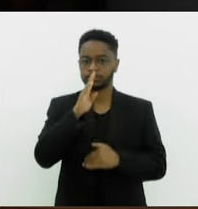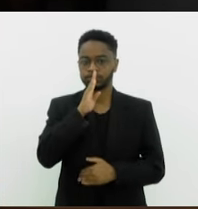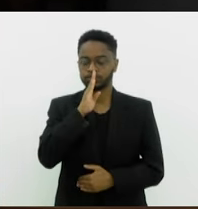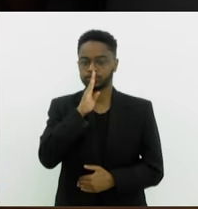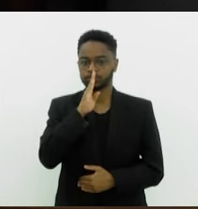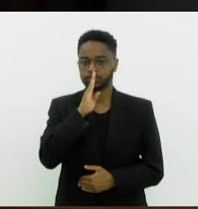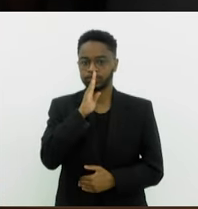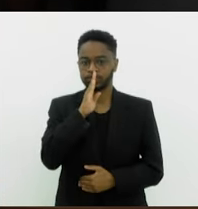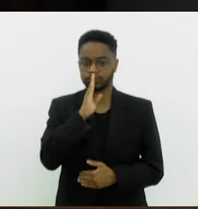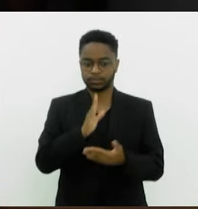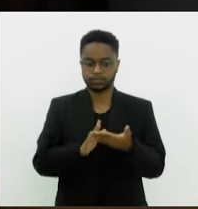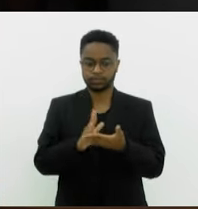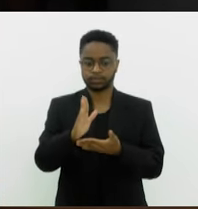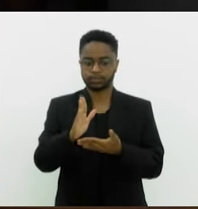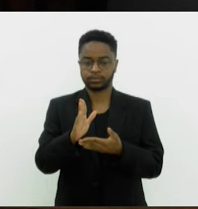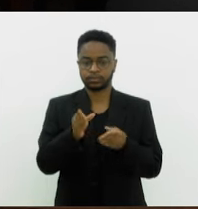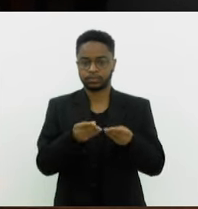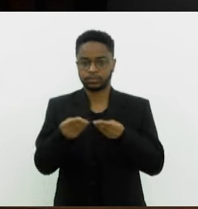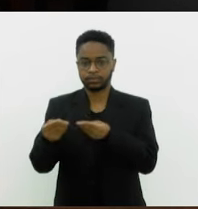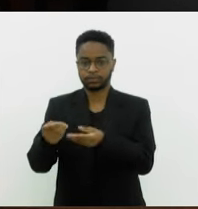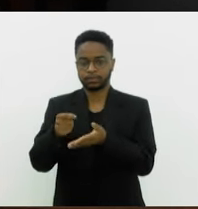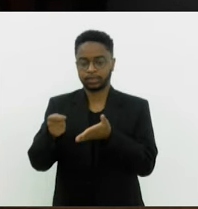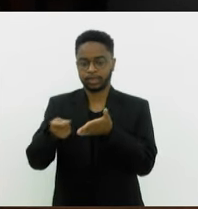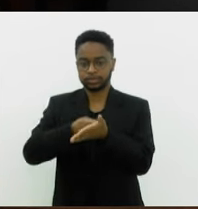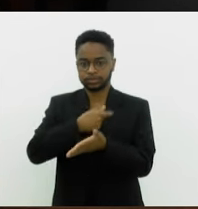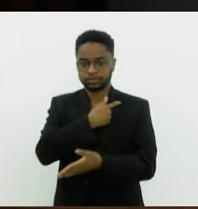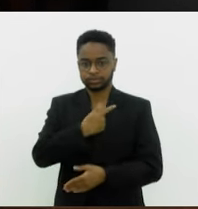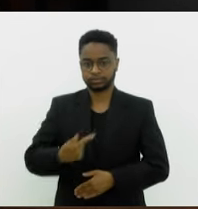como estão. Aprovado, vai autógrafo.